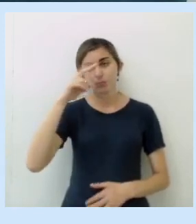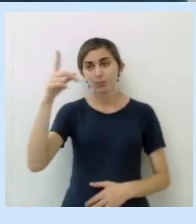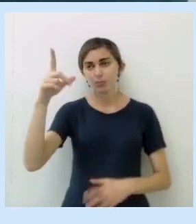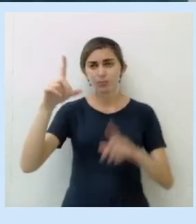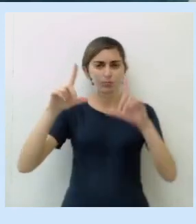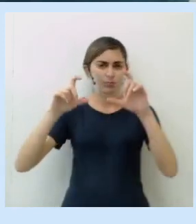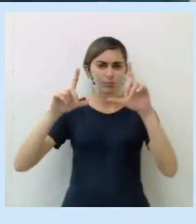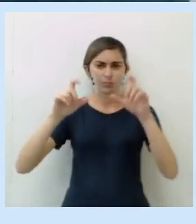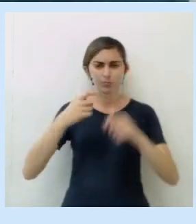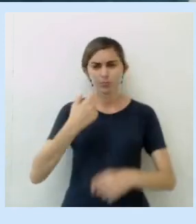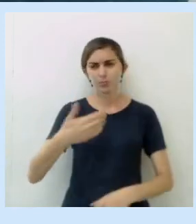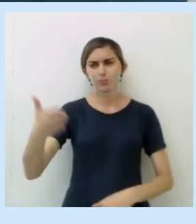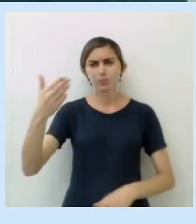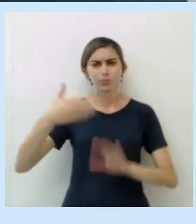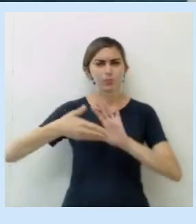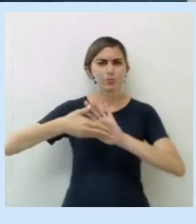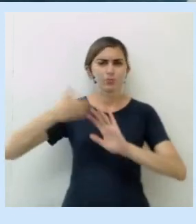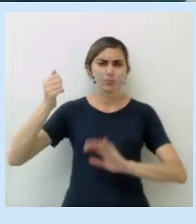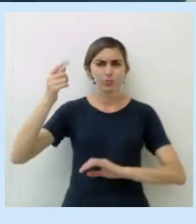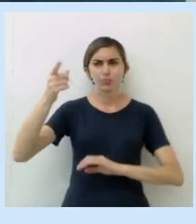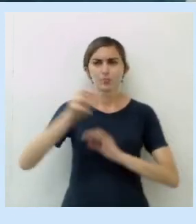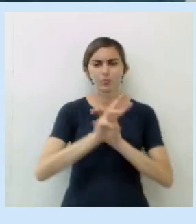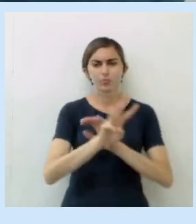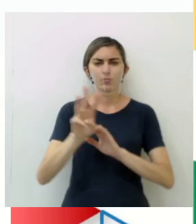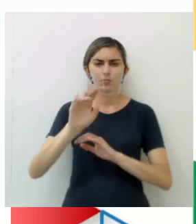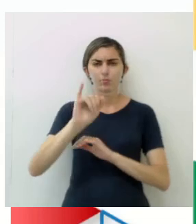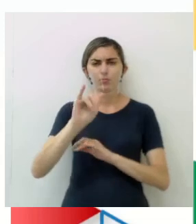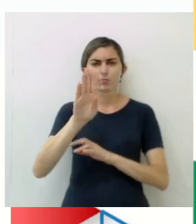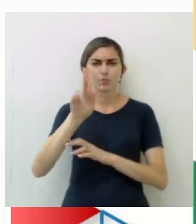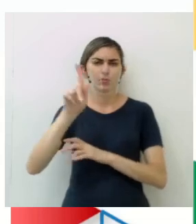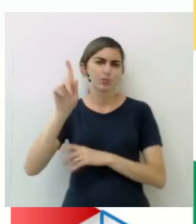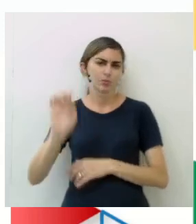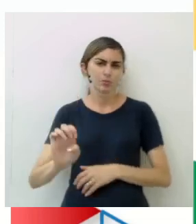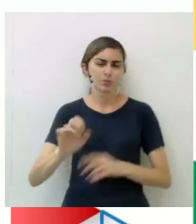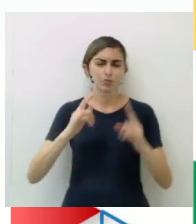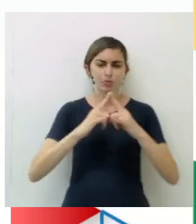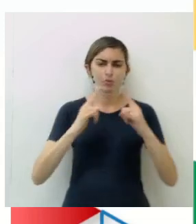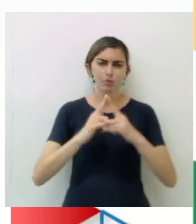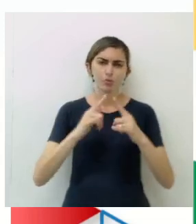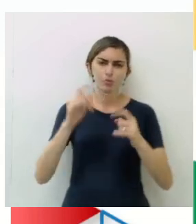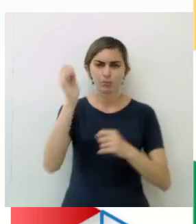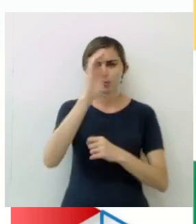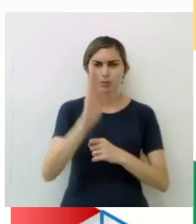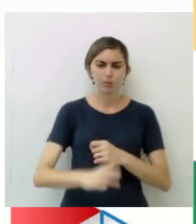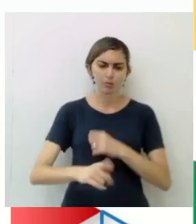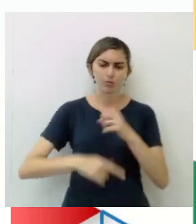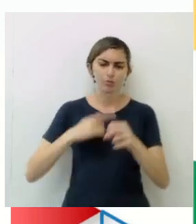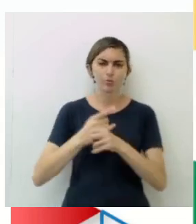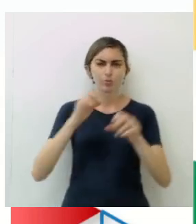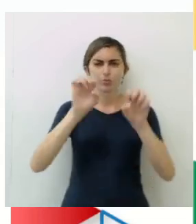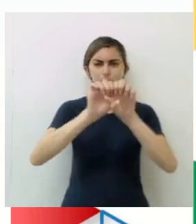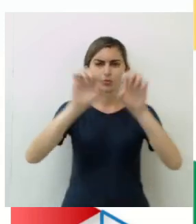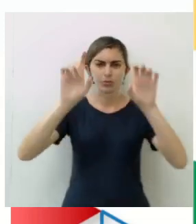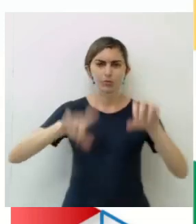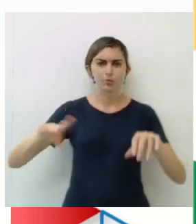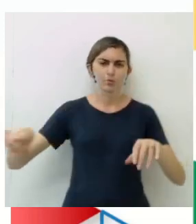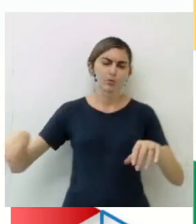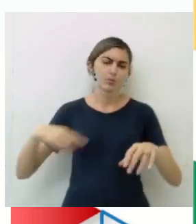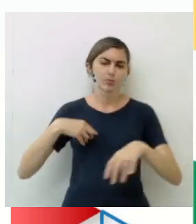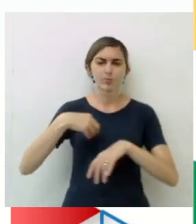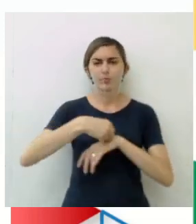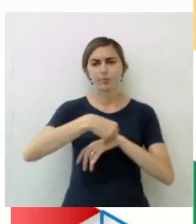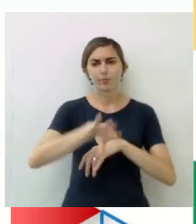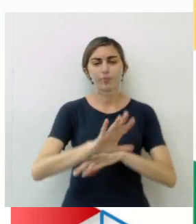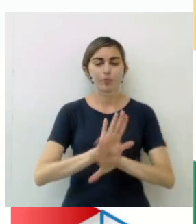imagem ela foi tirada do site do IBGE, então o Instituto Brasileiro de Geografia e Estatística, ele vai trazer para a